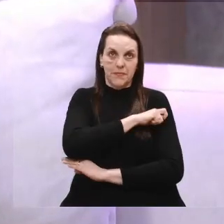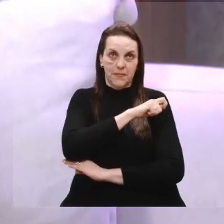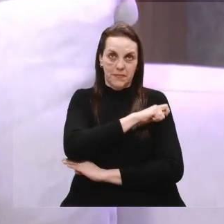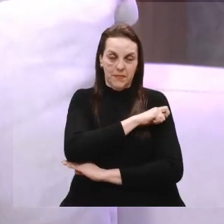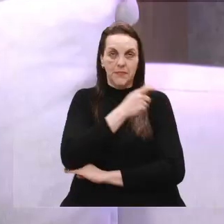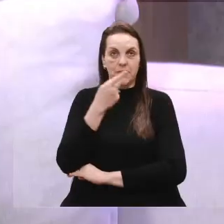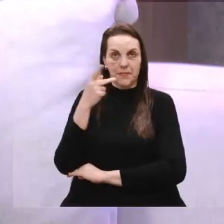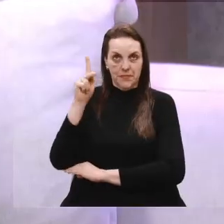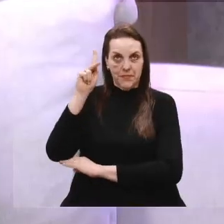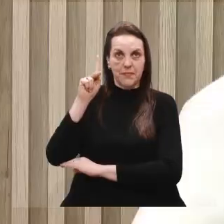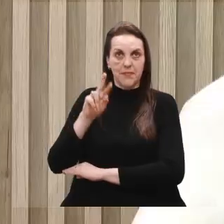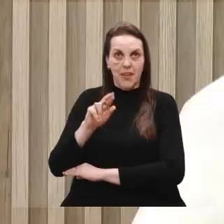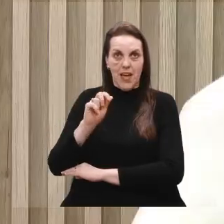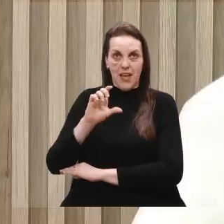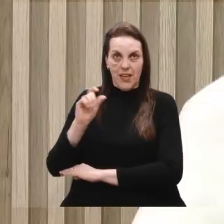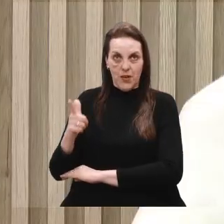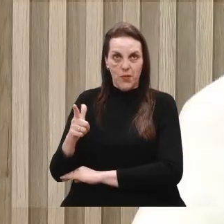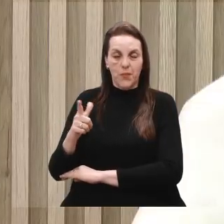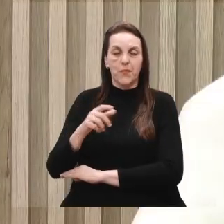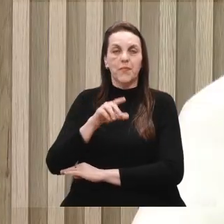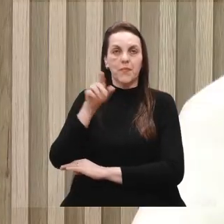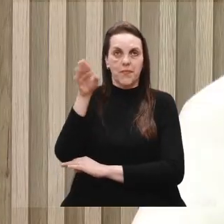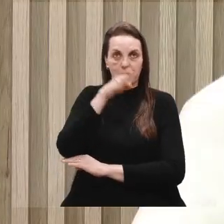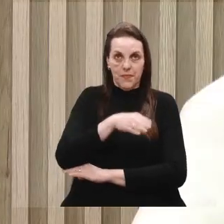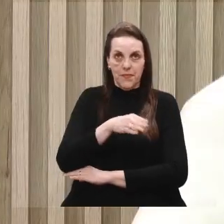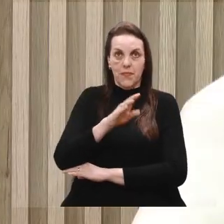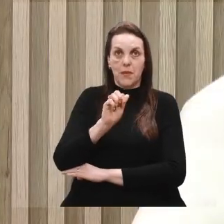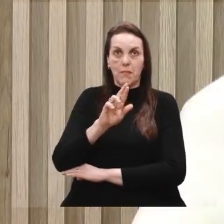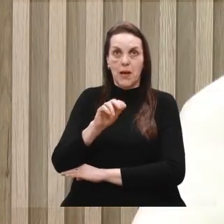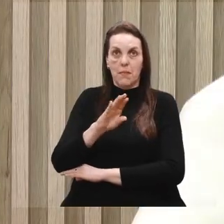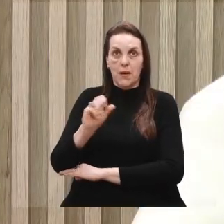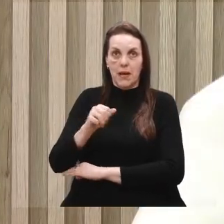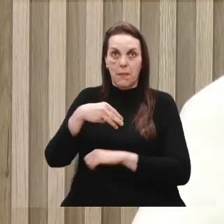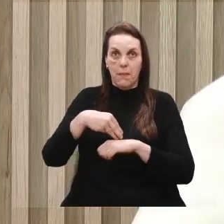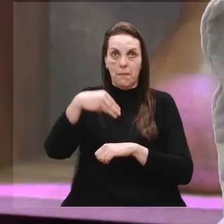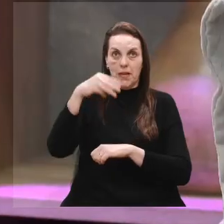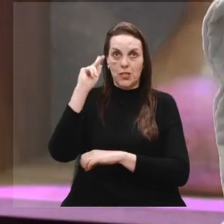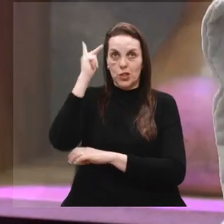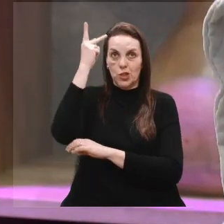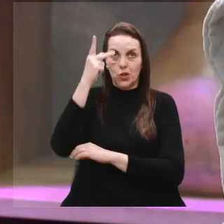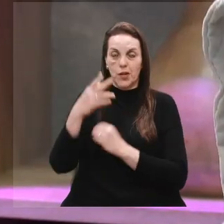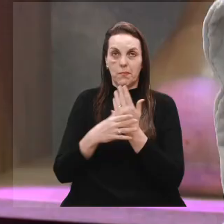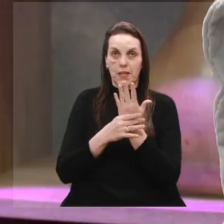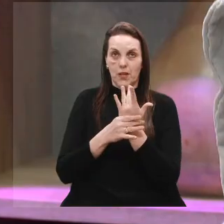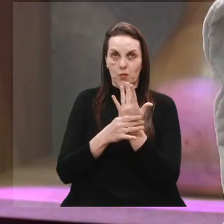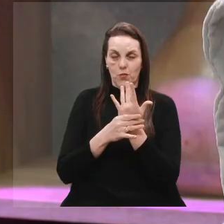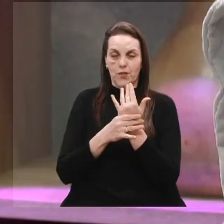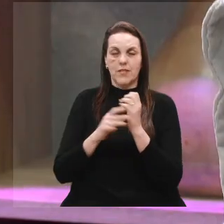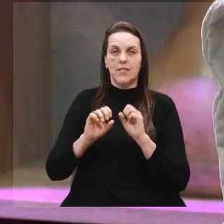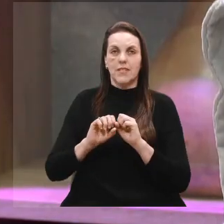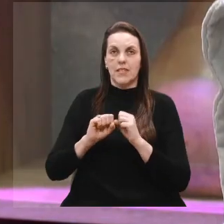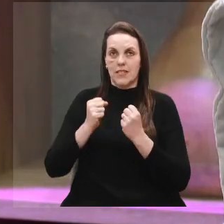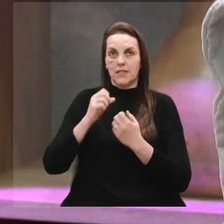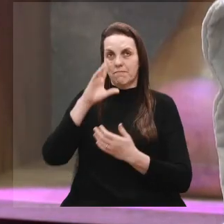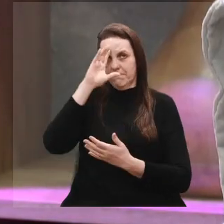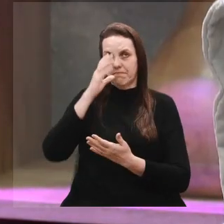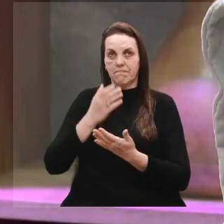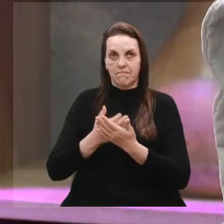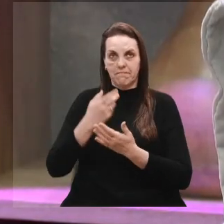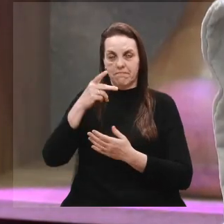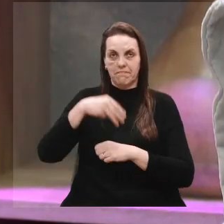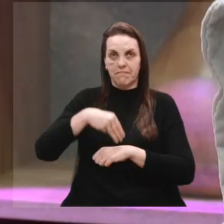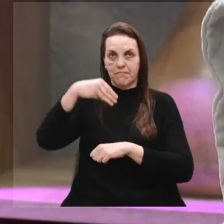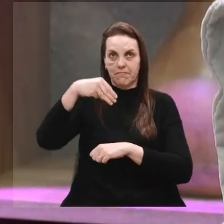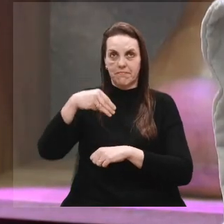Raquel. Há também Bárbara Moreschi, que é mestra em História pela URGS, fez a defesa de mestrado